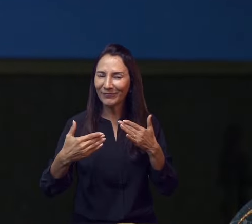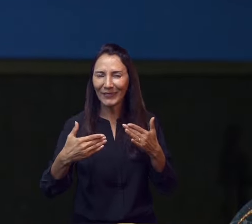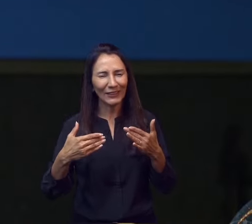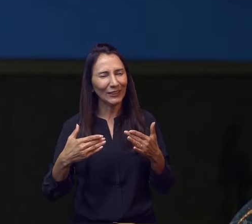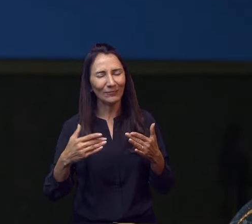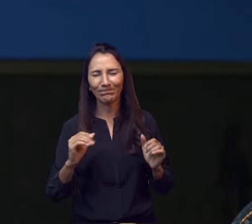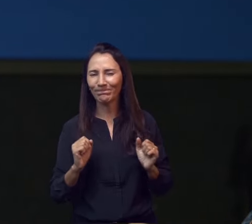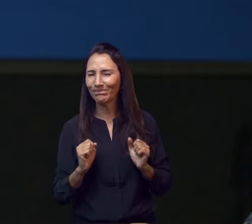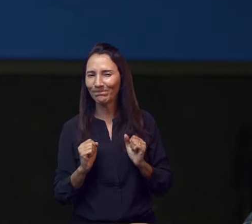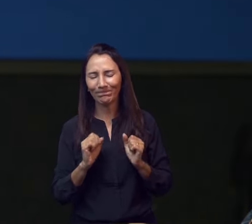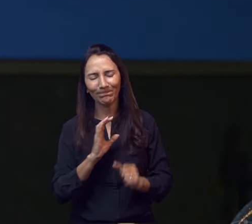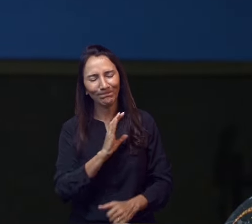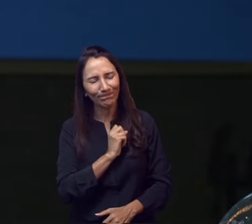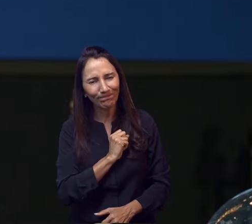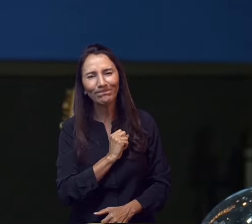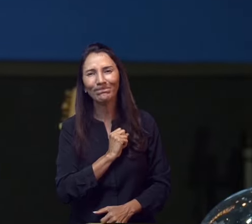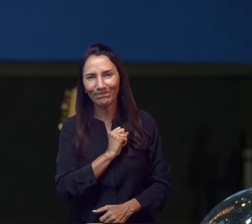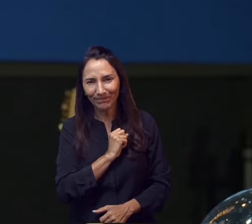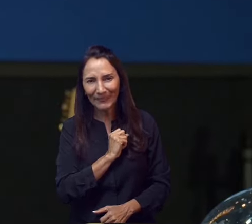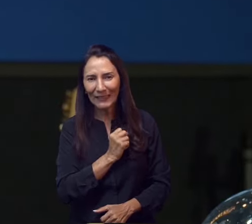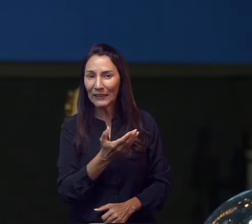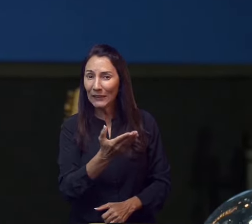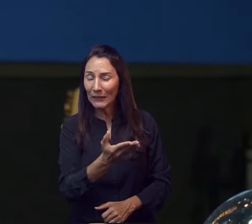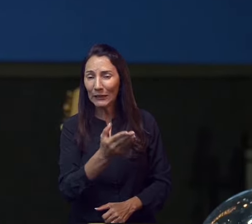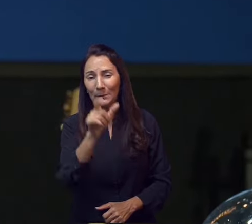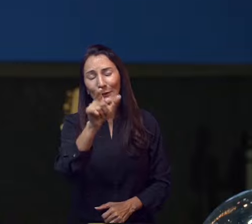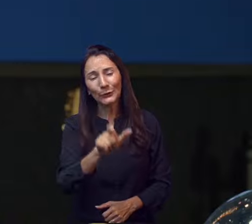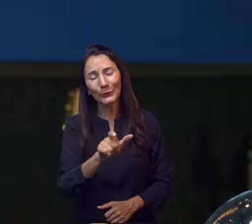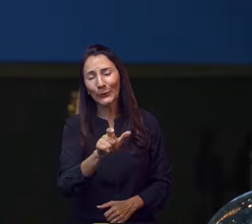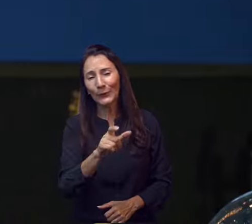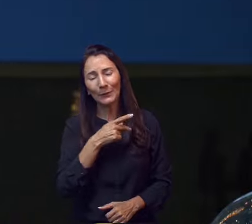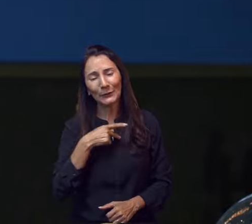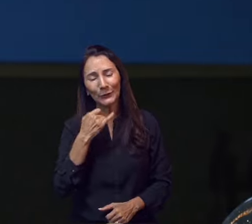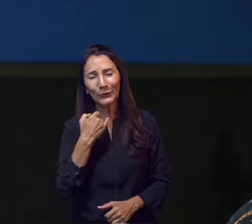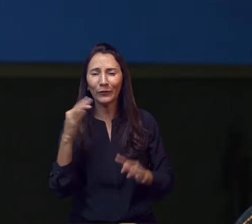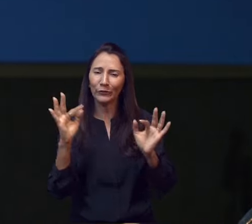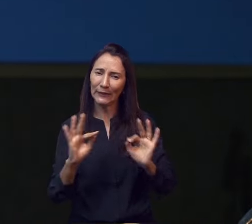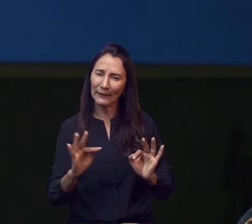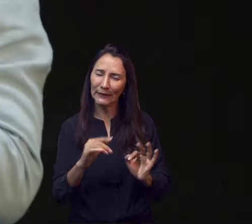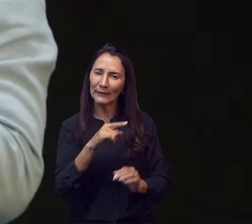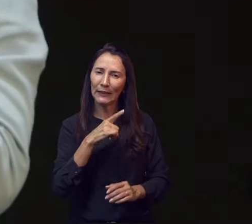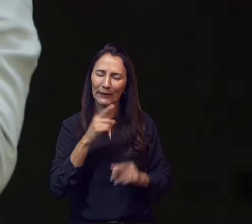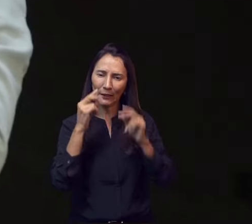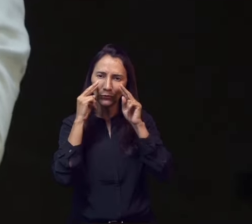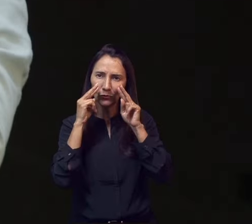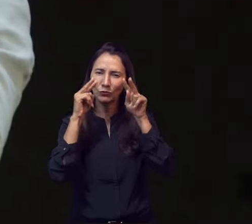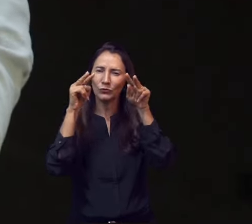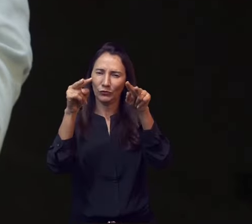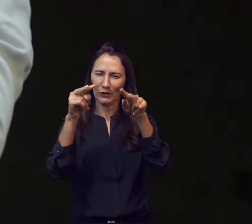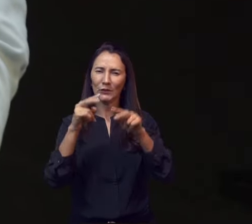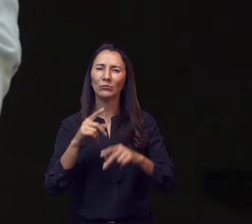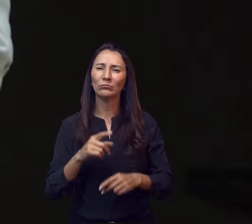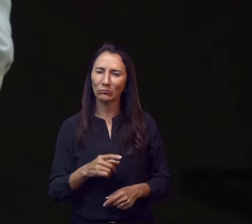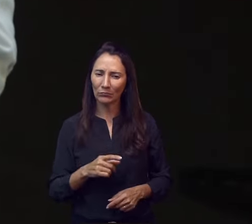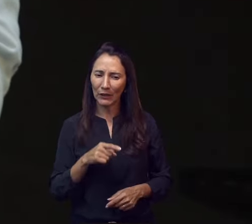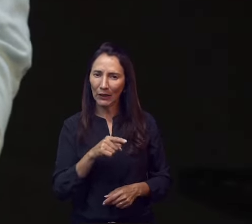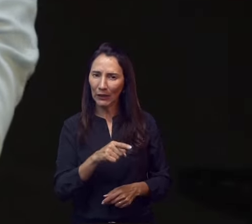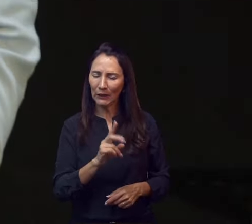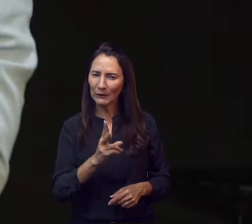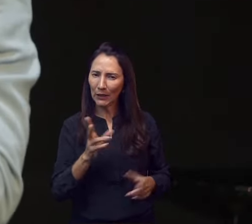apaixonei um homem feliz um homem de visão um homem que nos